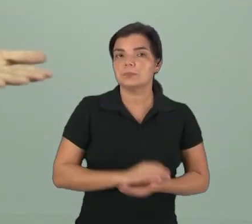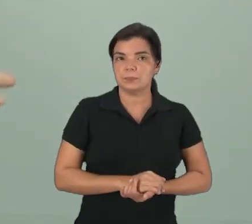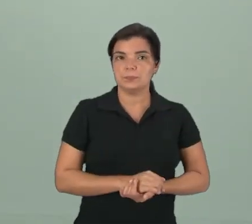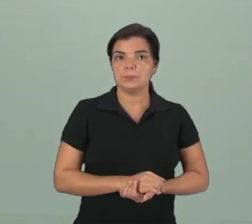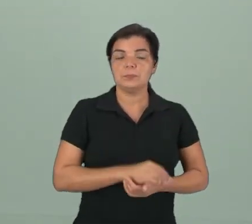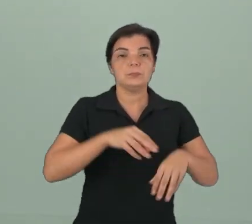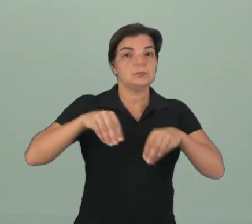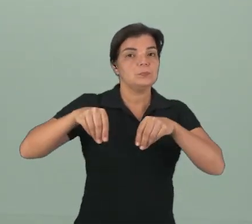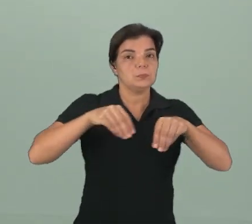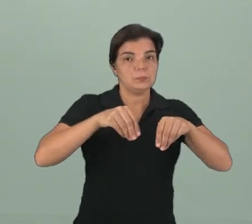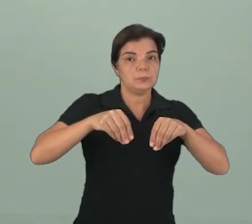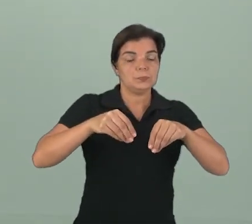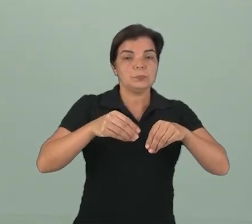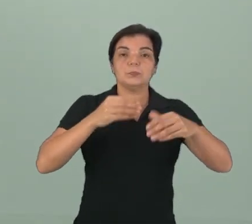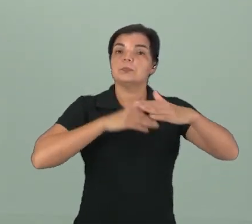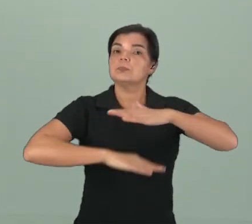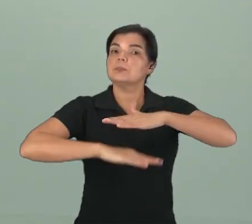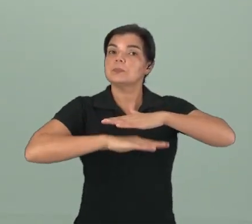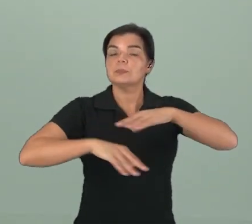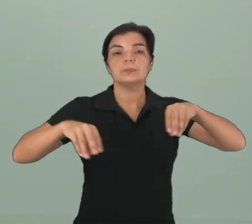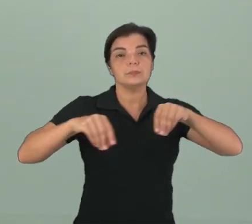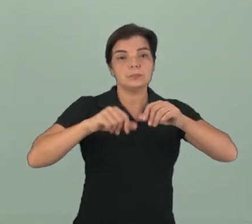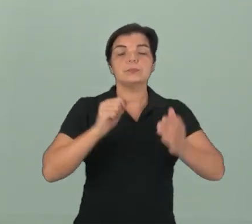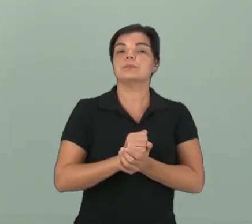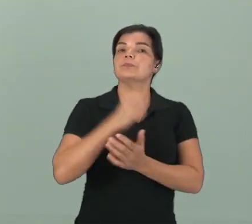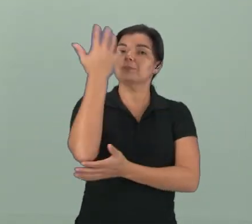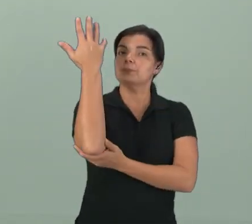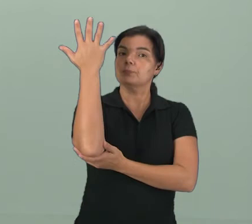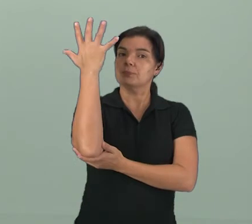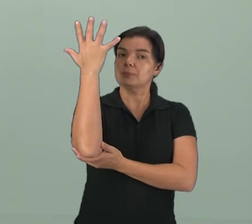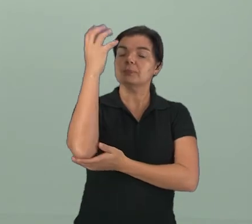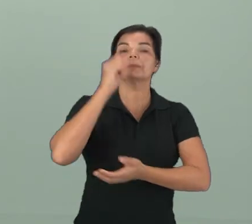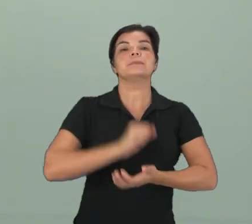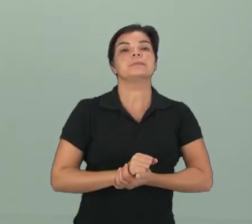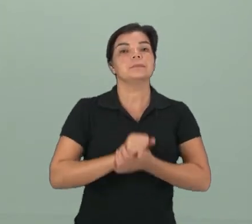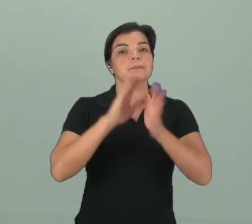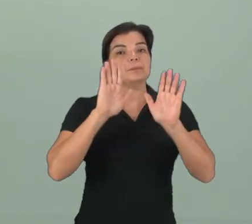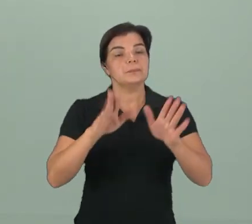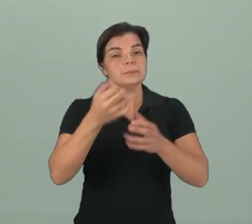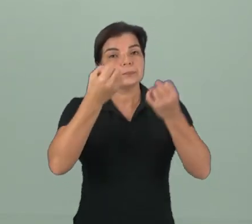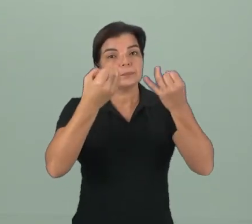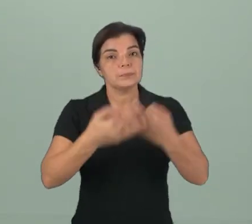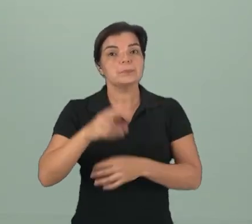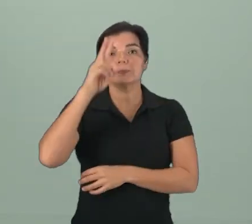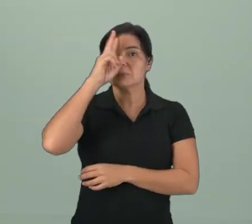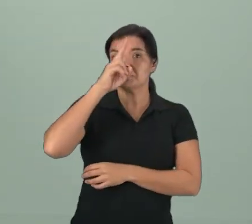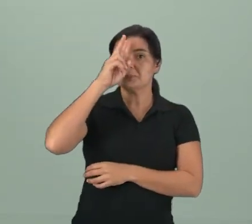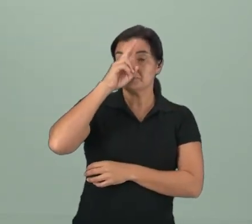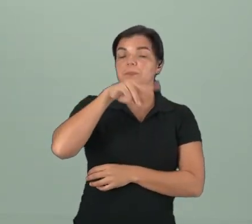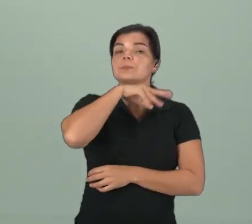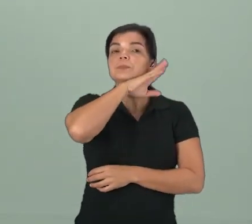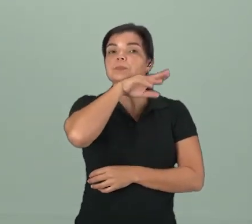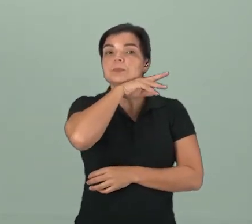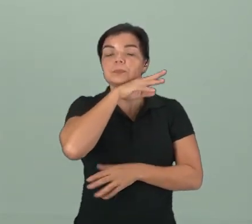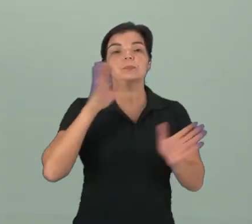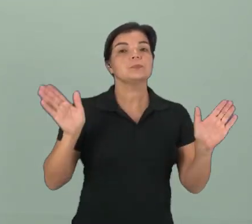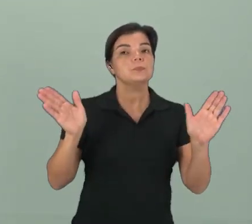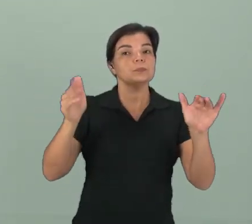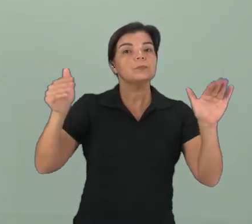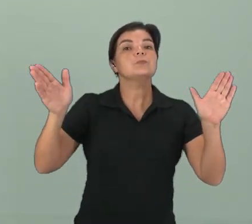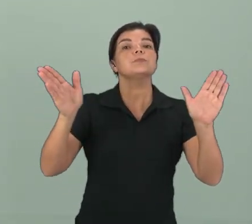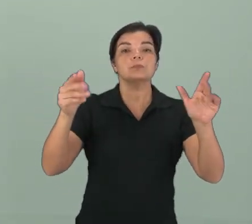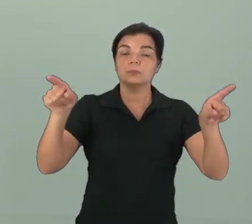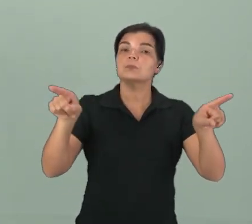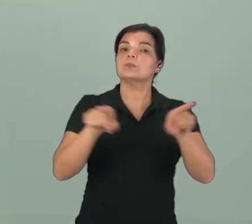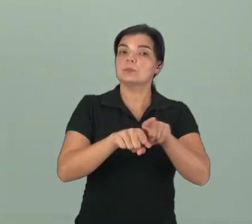No solo, embaixo do solo, nas árvores. Foi dito ali para você se lembrar também, as aves, os animais que voam, eles são